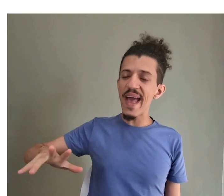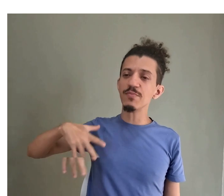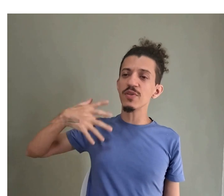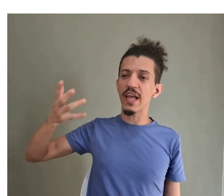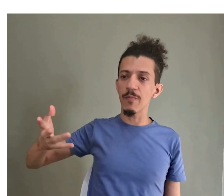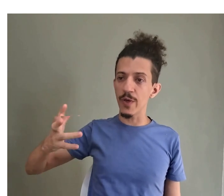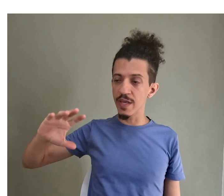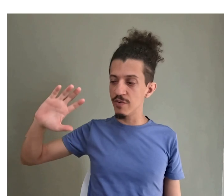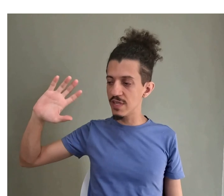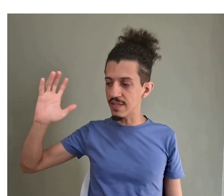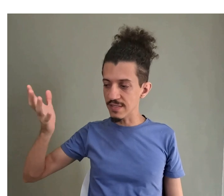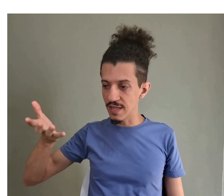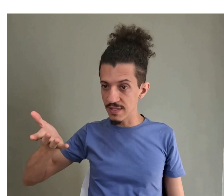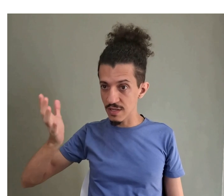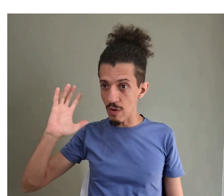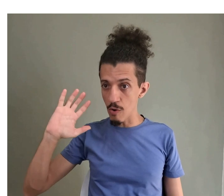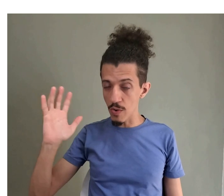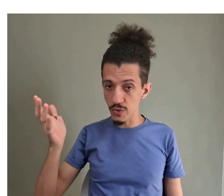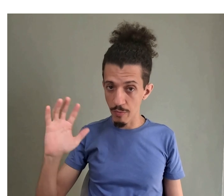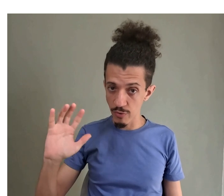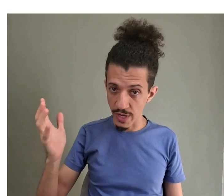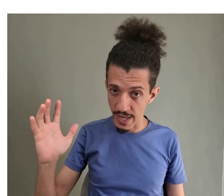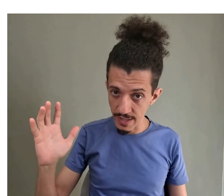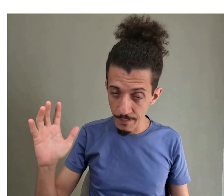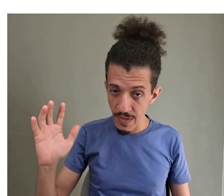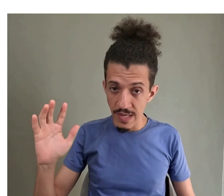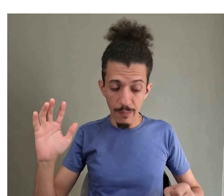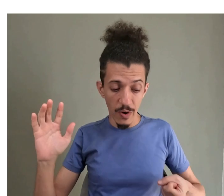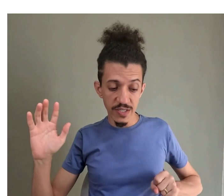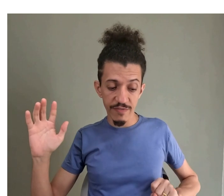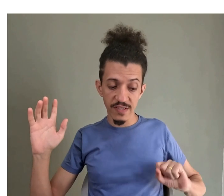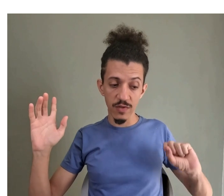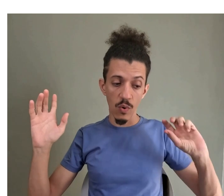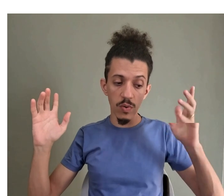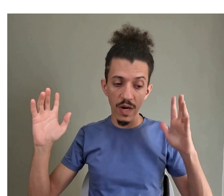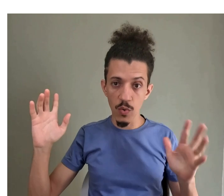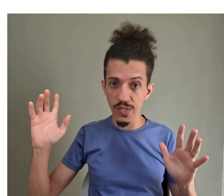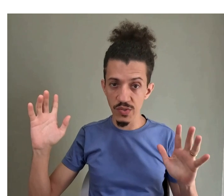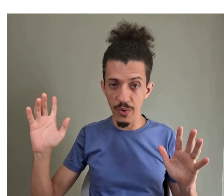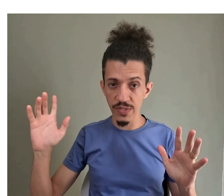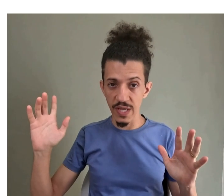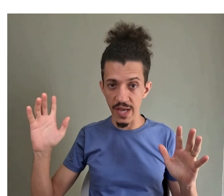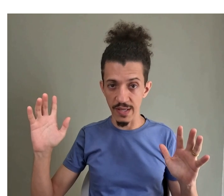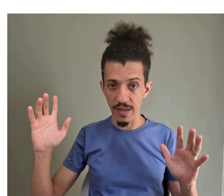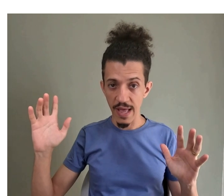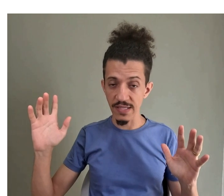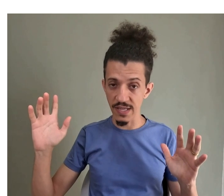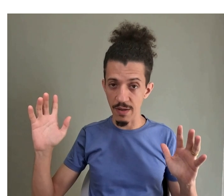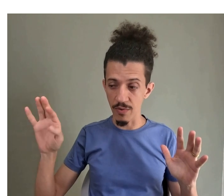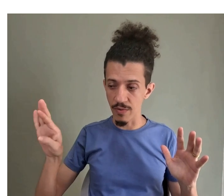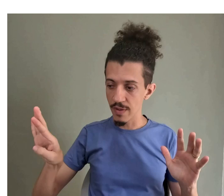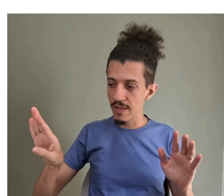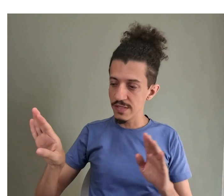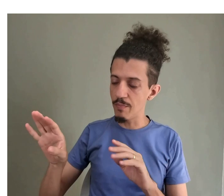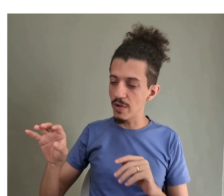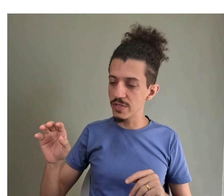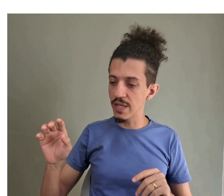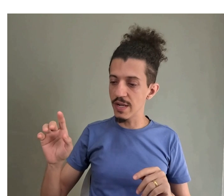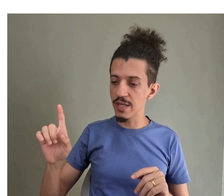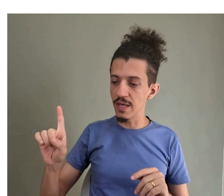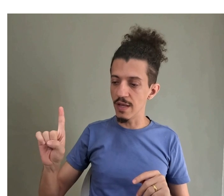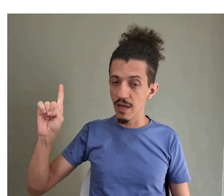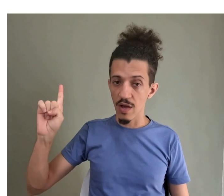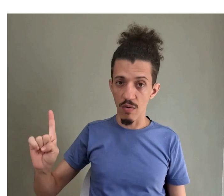ao mesmo tempo em que você está sinalizando algo com a sua mão direita, você pode estar fazendo outra coisa com a mão esquerda. Exemplo, você pode